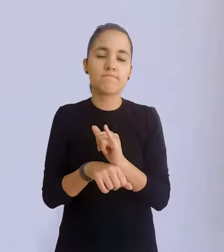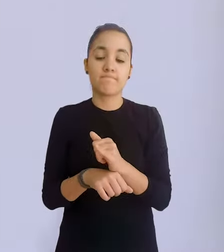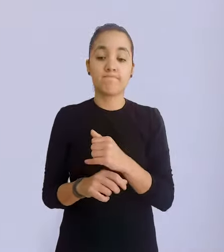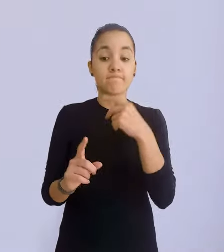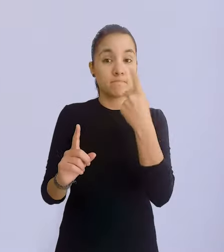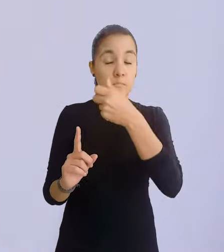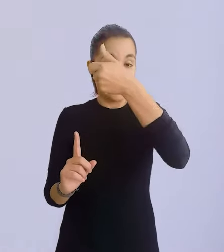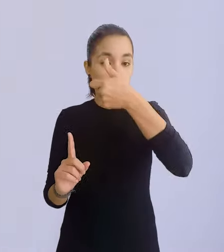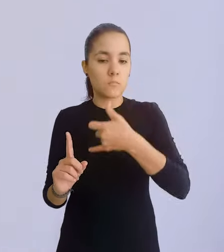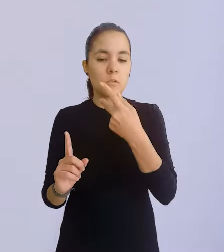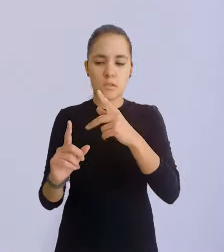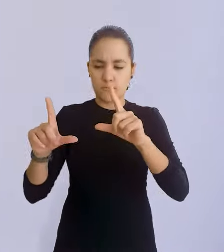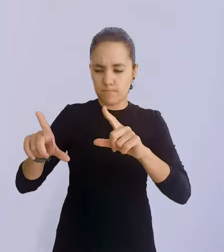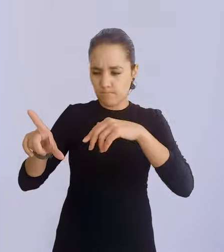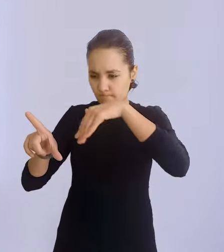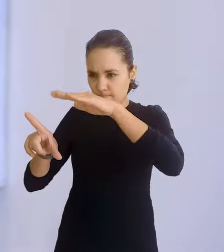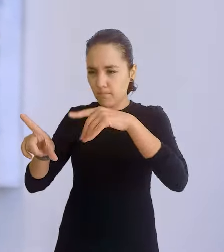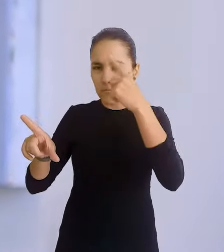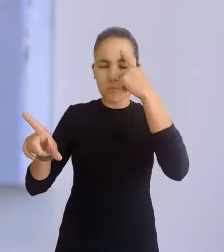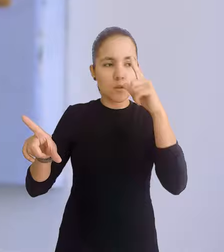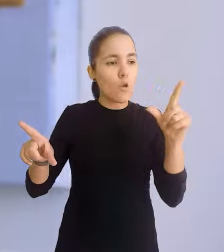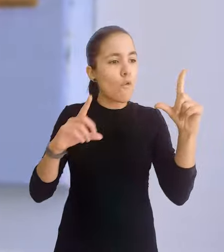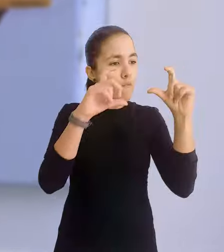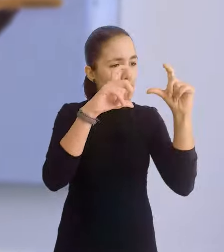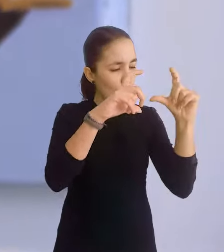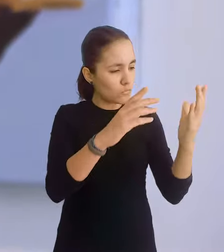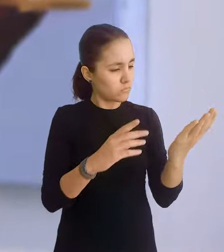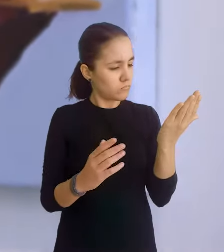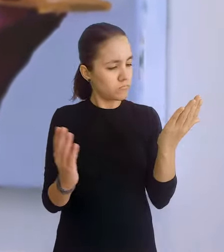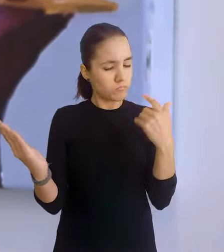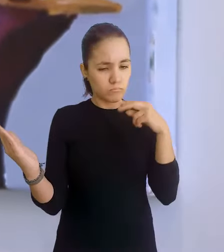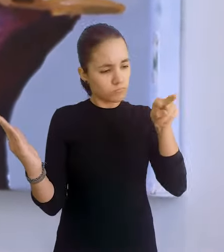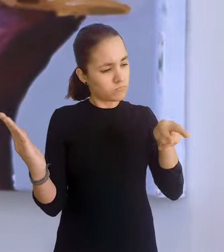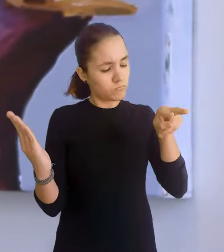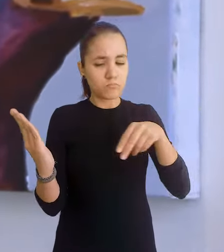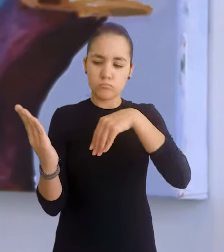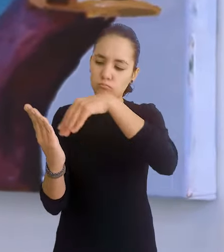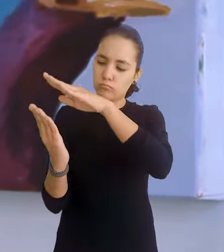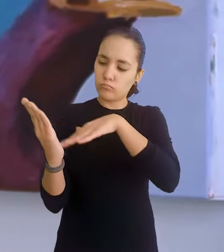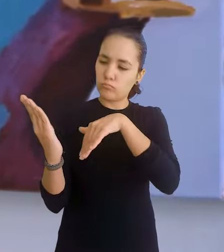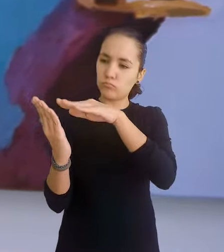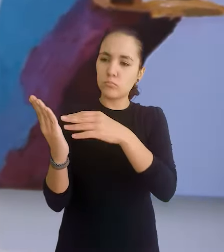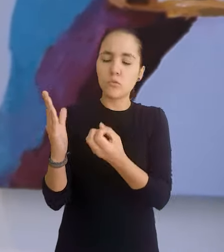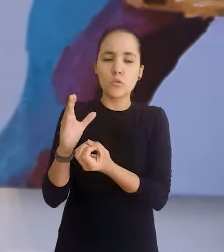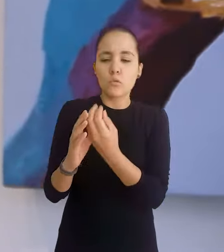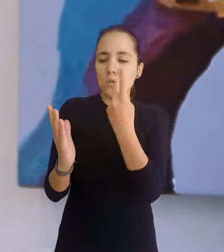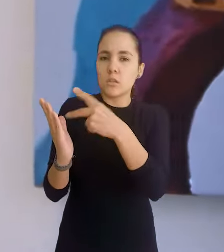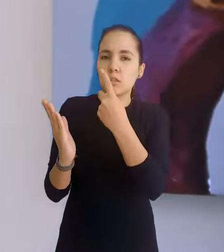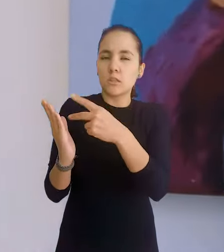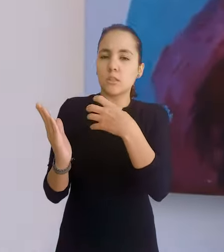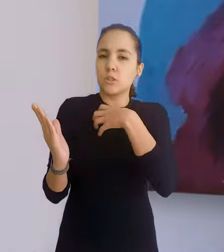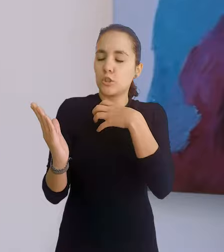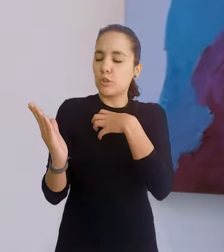produção desses retratos se baseou em fotografias, mas a partir dessa observação criou as pinturas com autonomia sobre